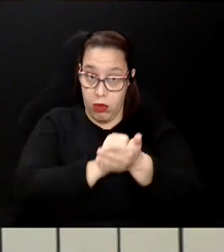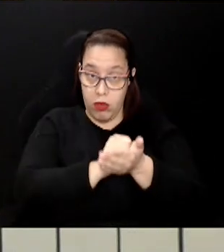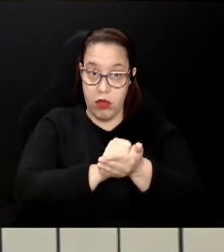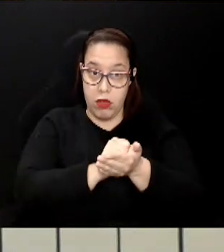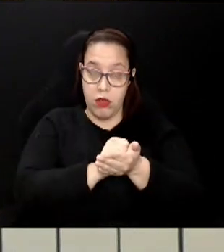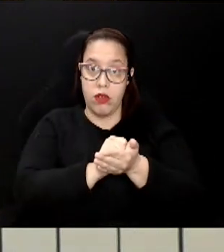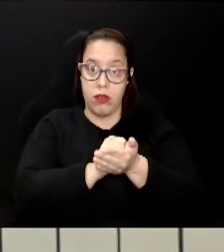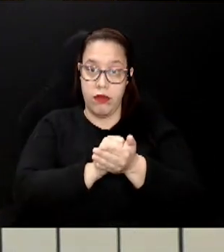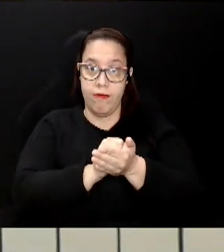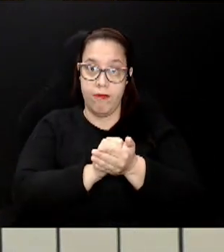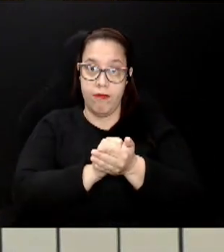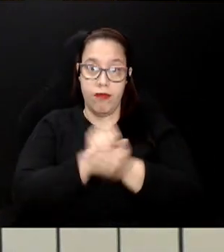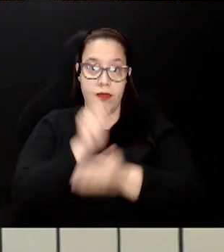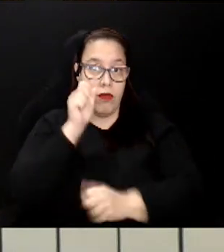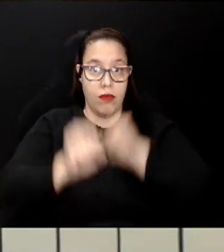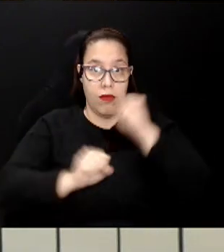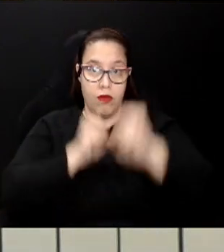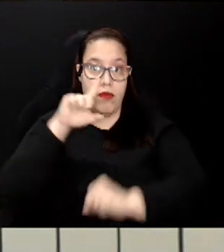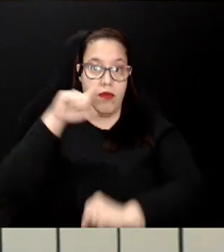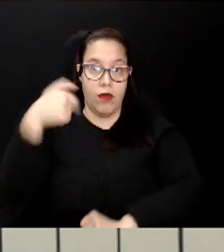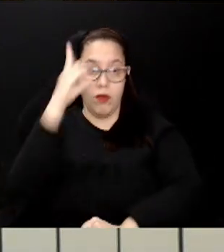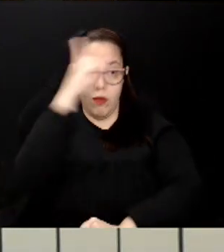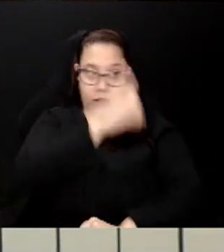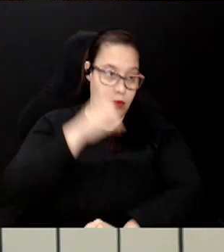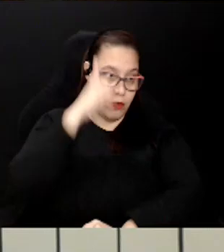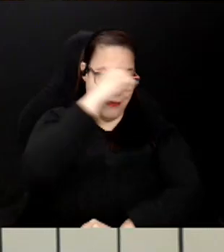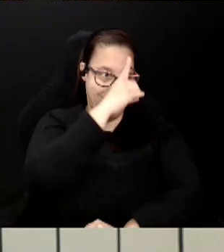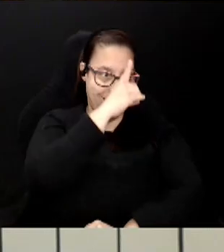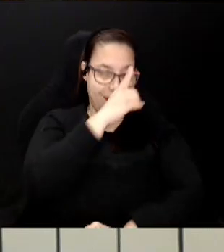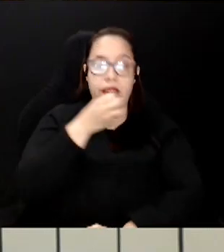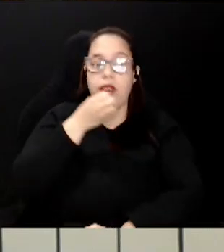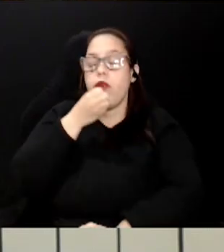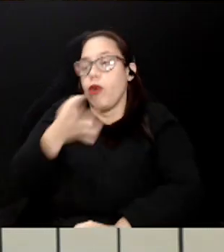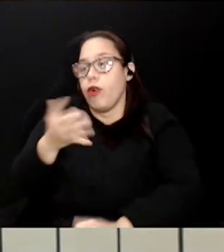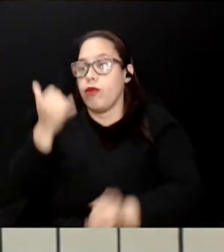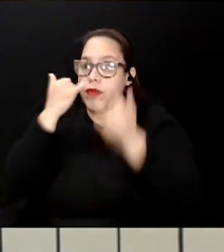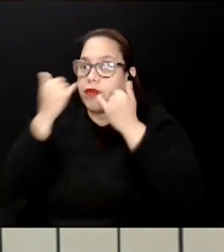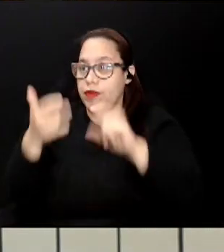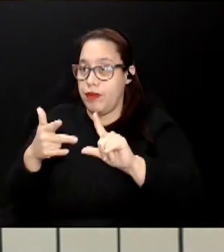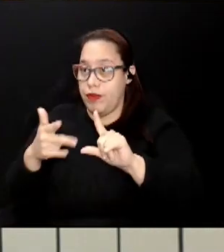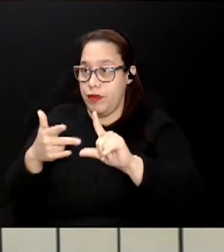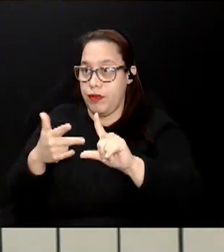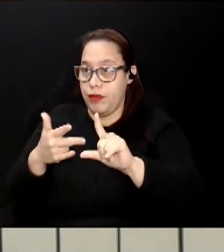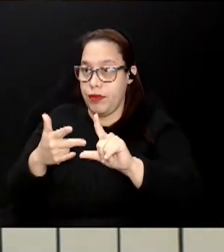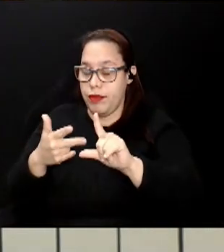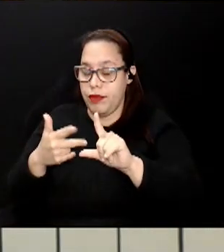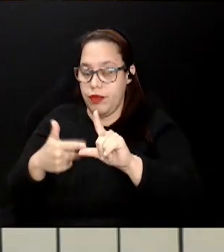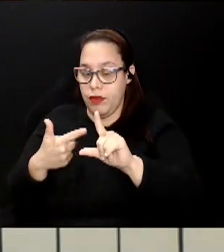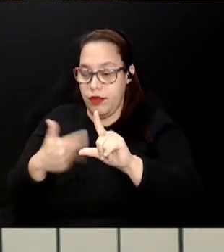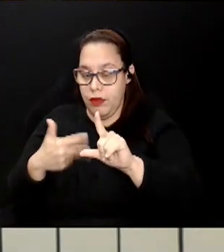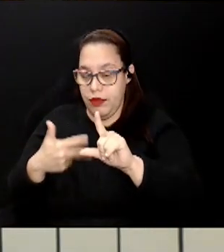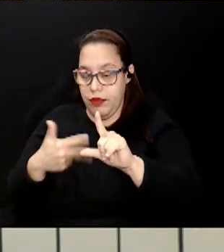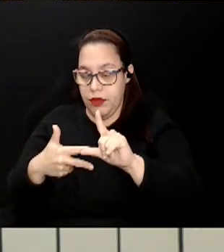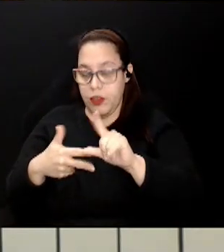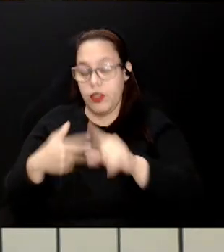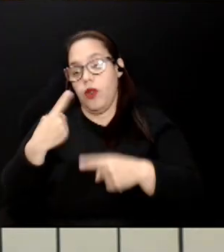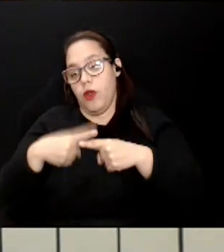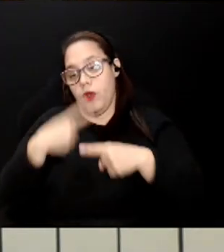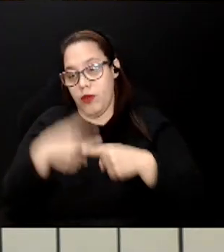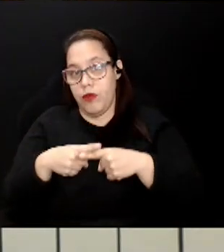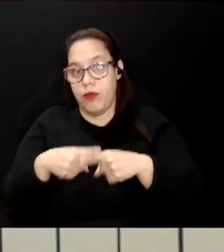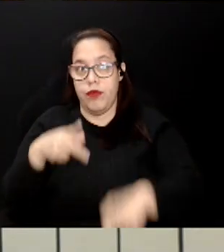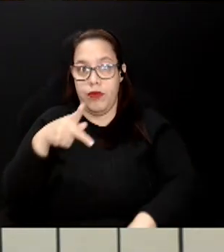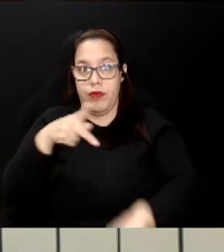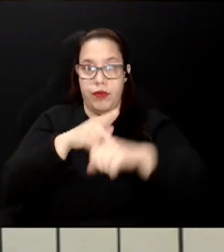e correr no próximo domingo. Bom, vamos com as notícias do Legislativo, porque a Câmara de Campinas conquistou mais